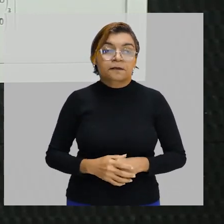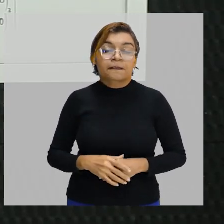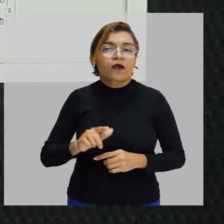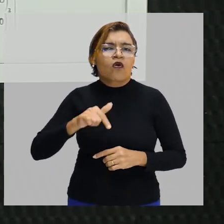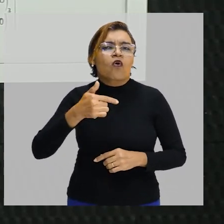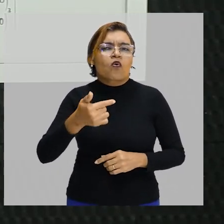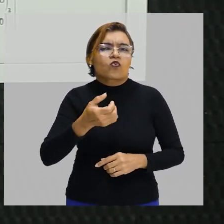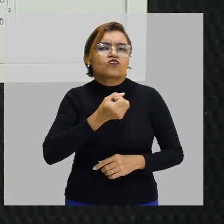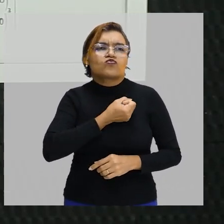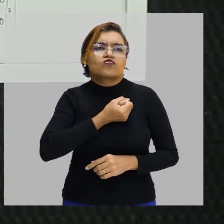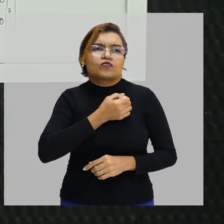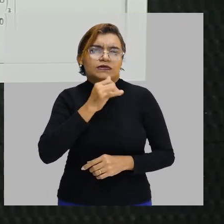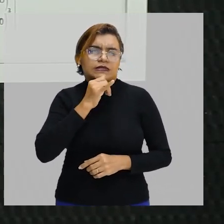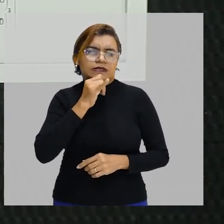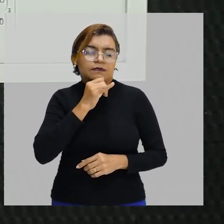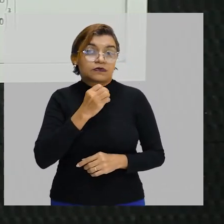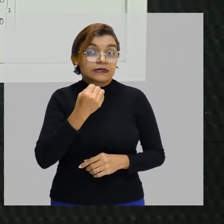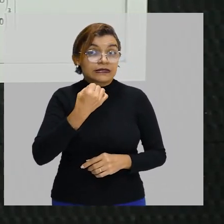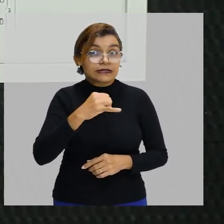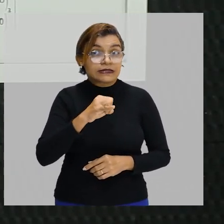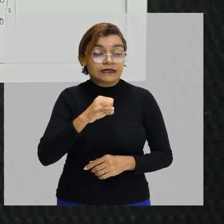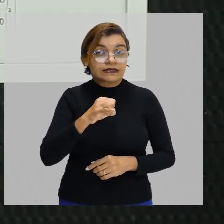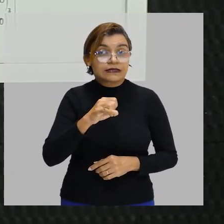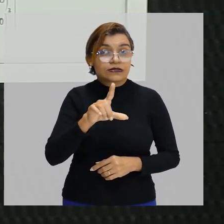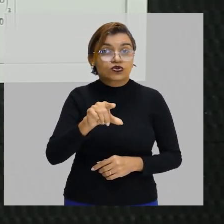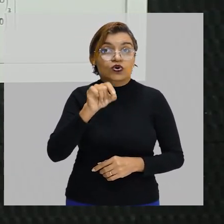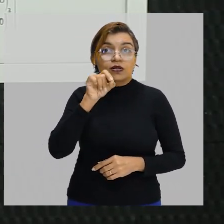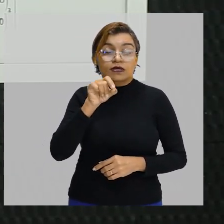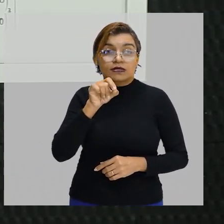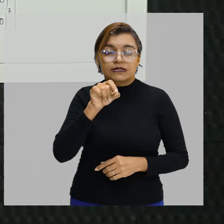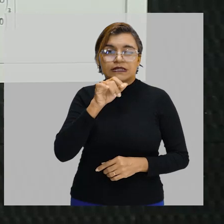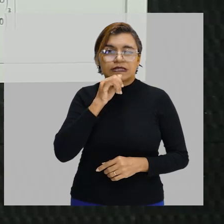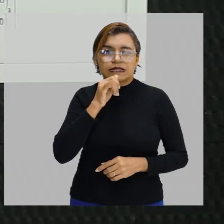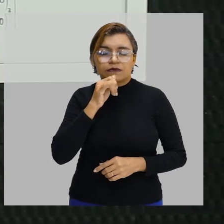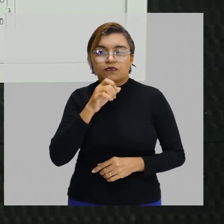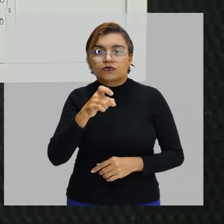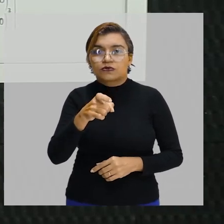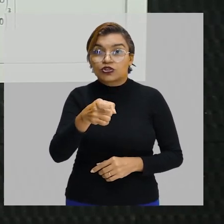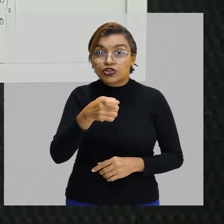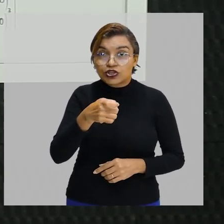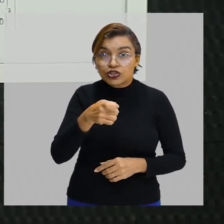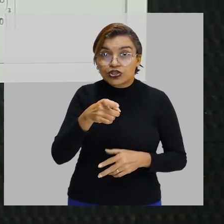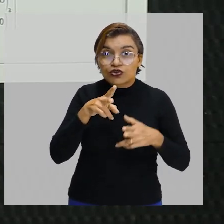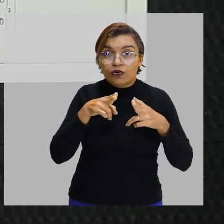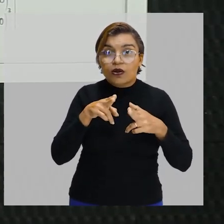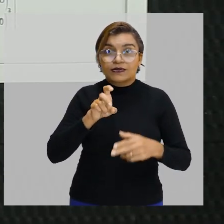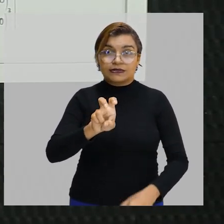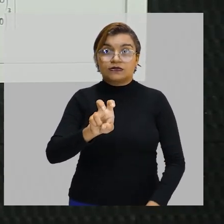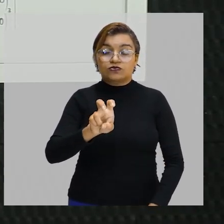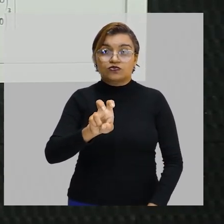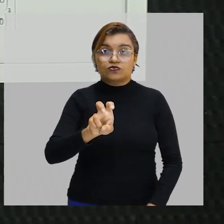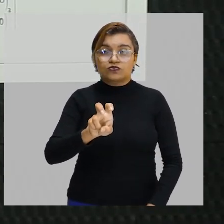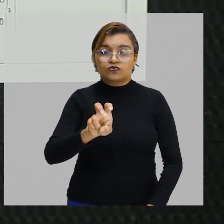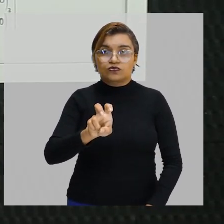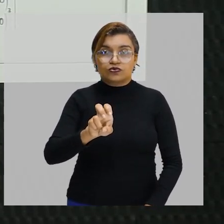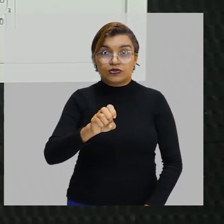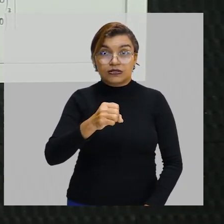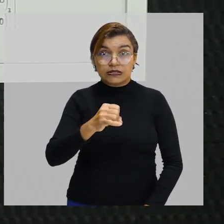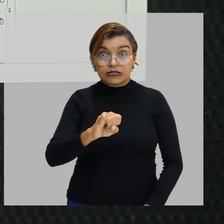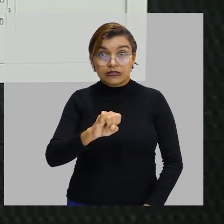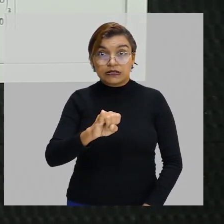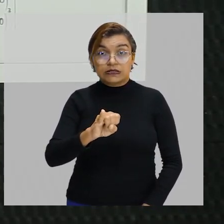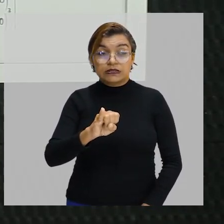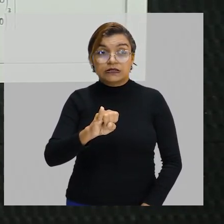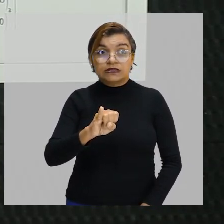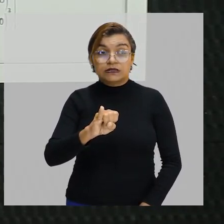Olha, se o x for 5, se esse x aqui ao invés de 3 fosse 5. Se acontecer isso,